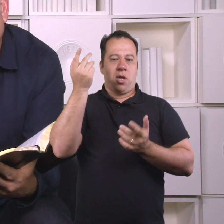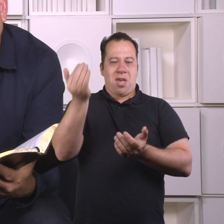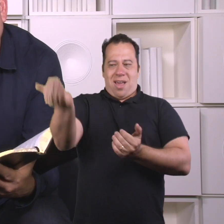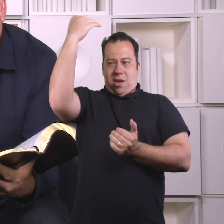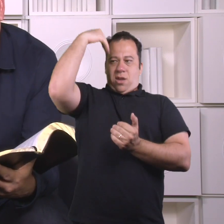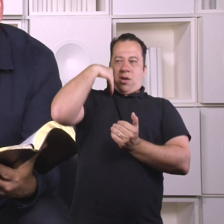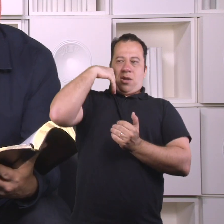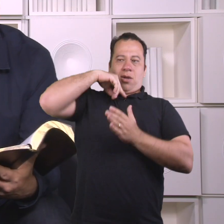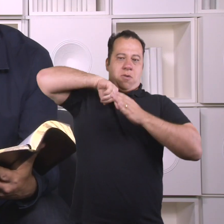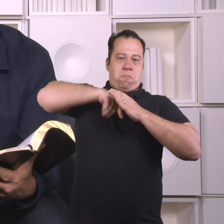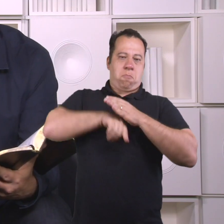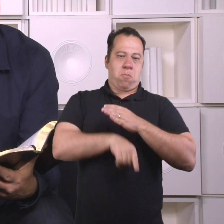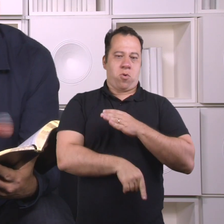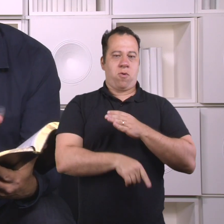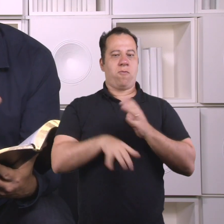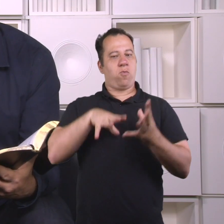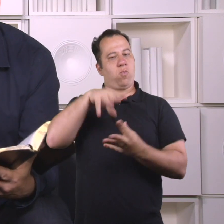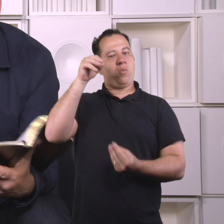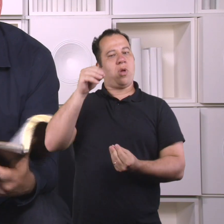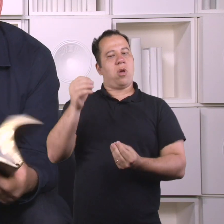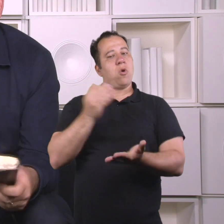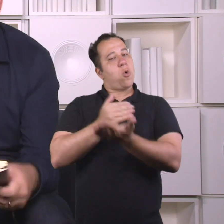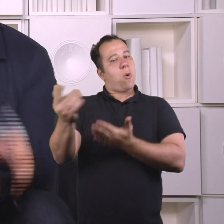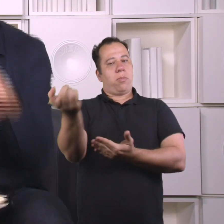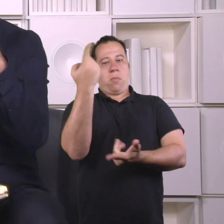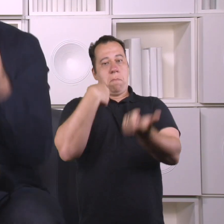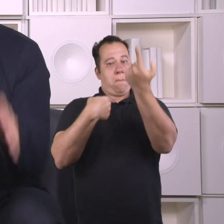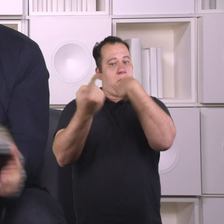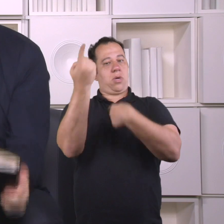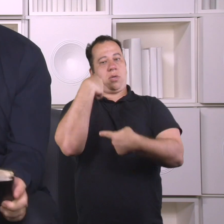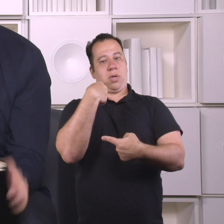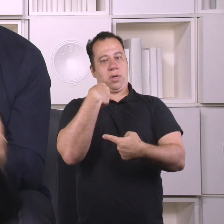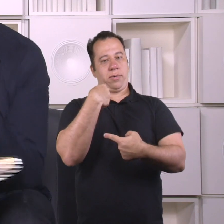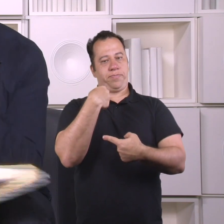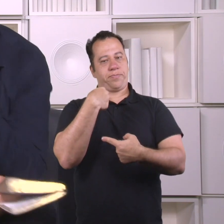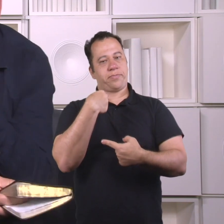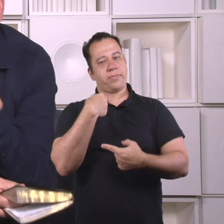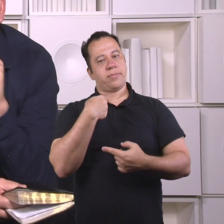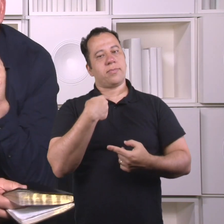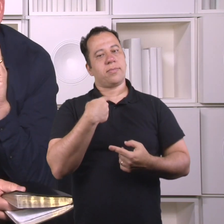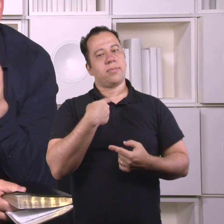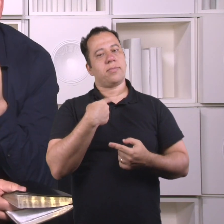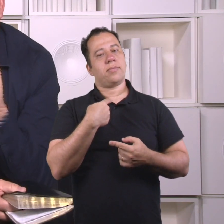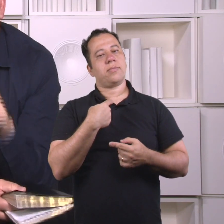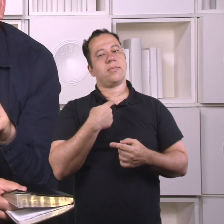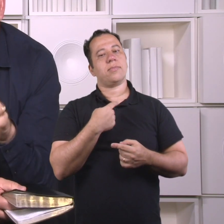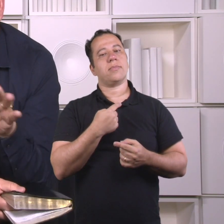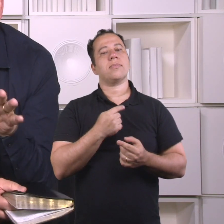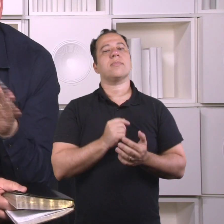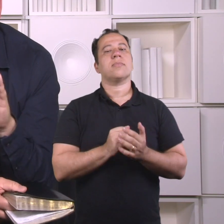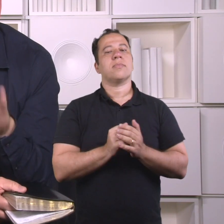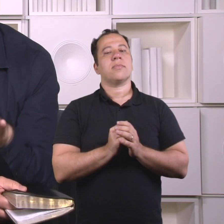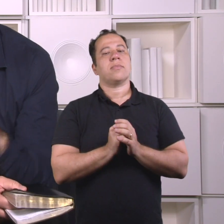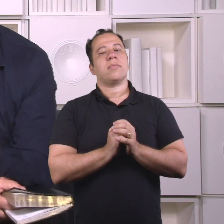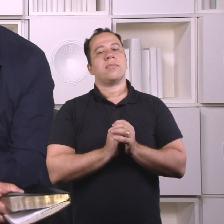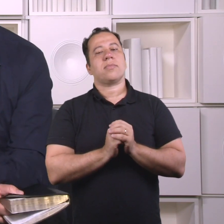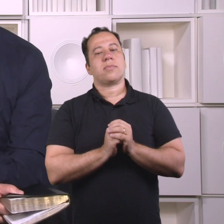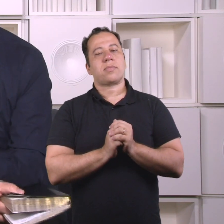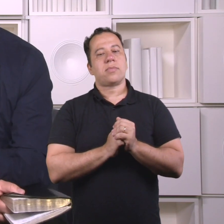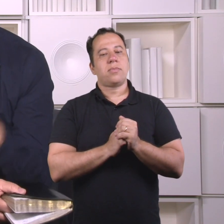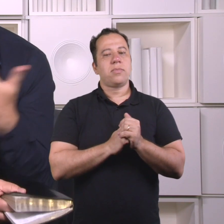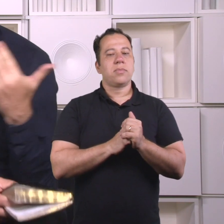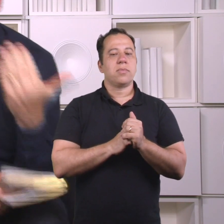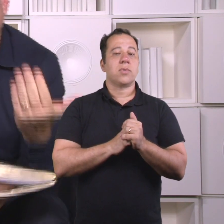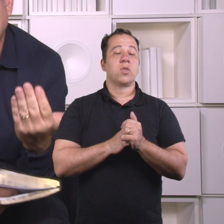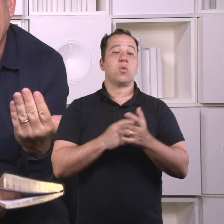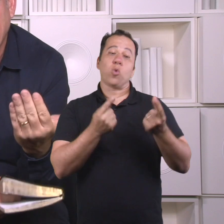alma, entrar no nosso coração e começar a mandar na gente. Por isso que tem aquele ditado que diz assim que o dinheiro é um ótimo empregado